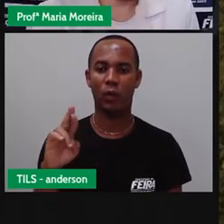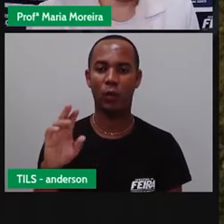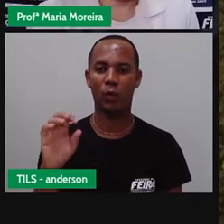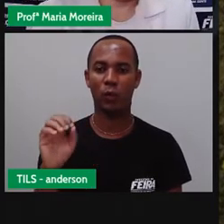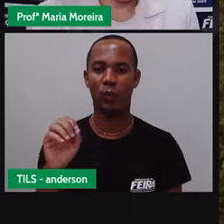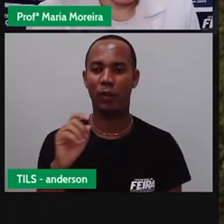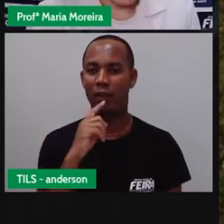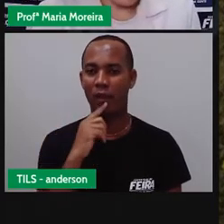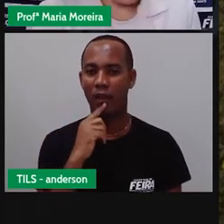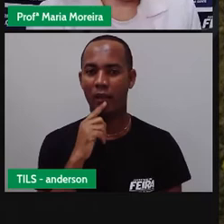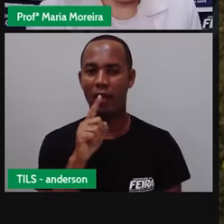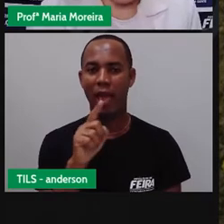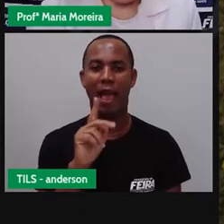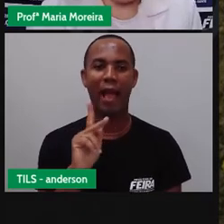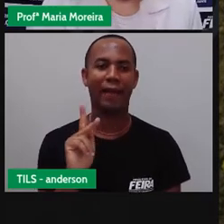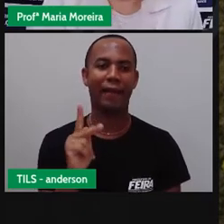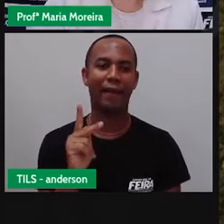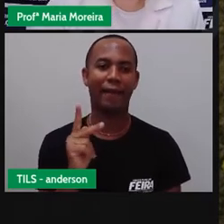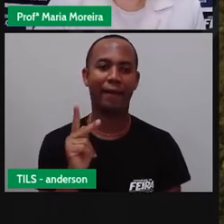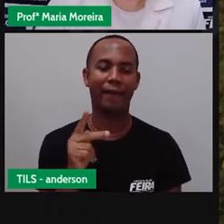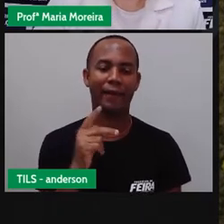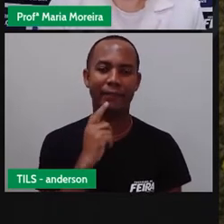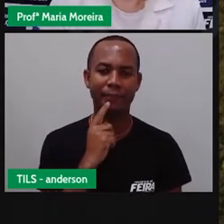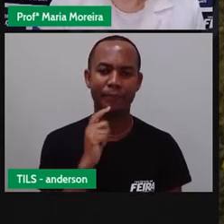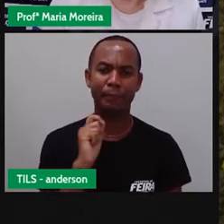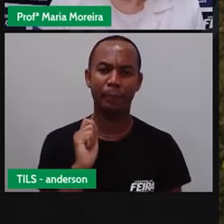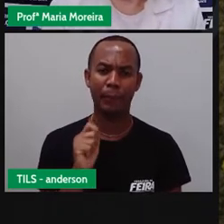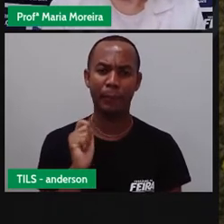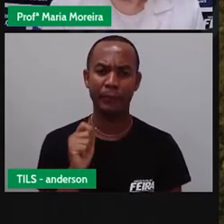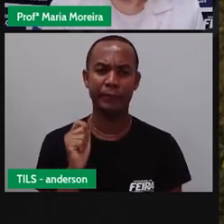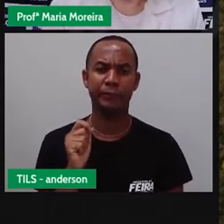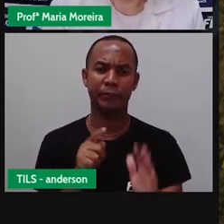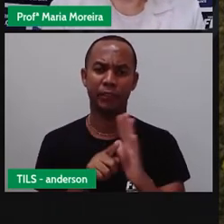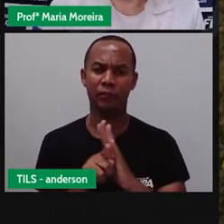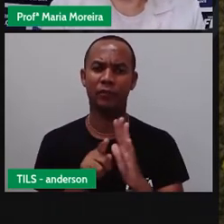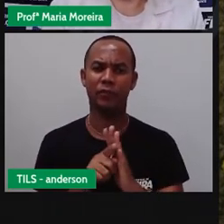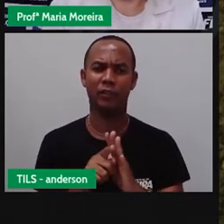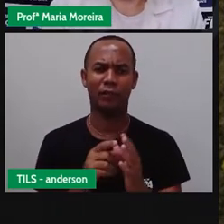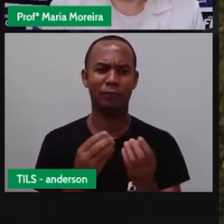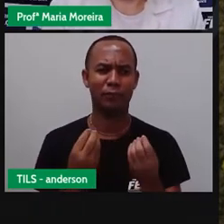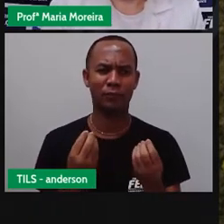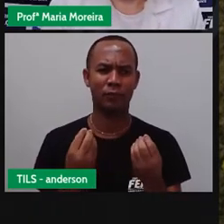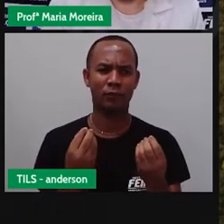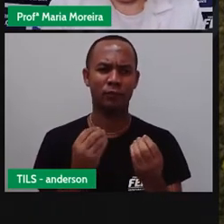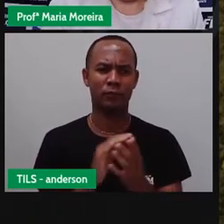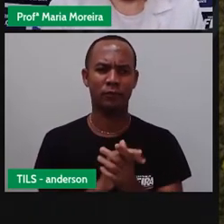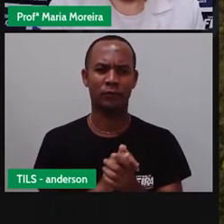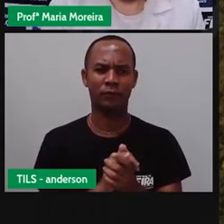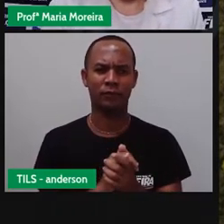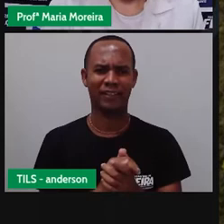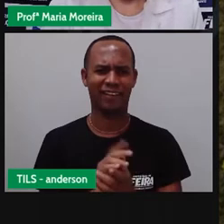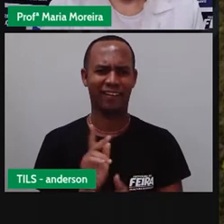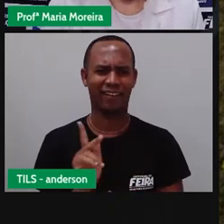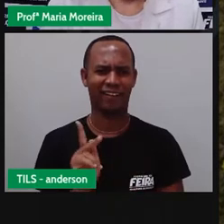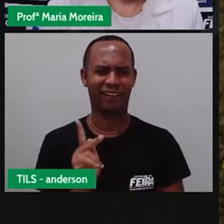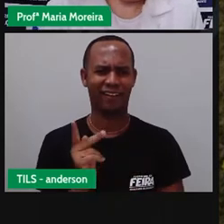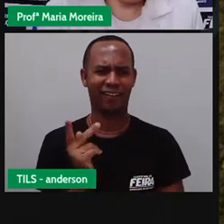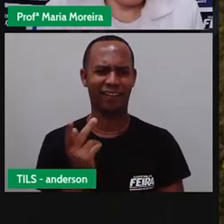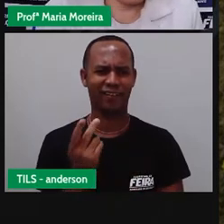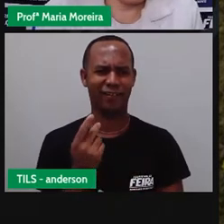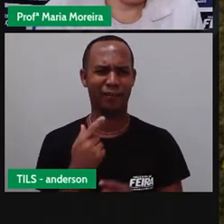s começa com H aí vocês podem perguntar pra ó opa pera aí H